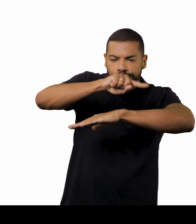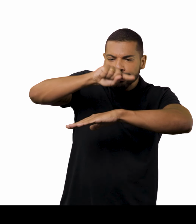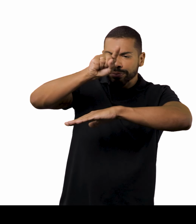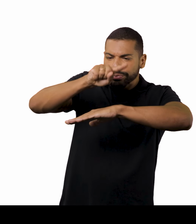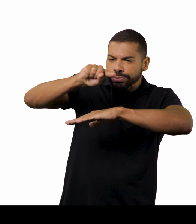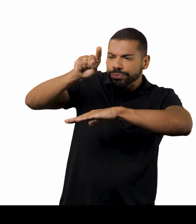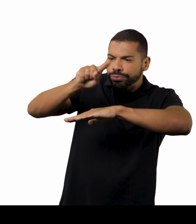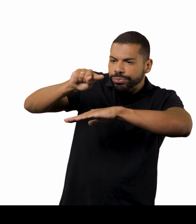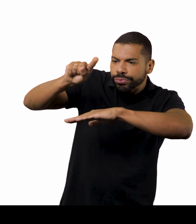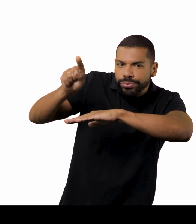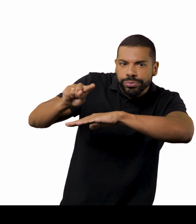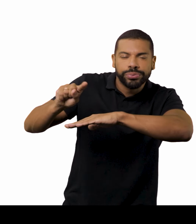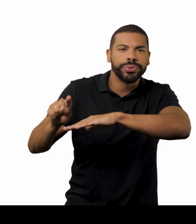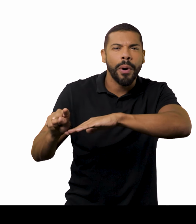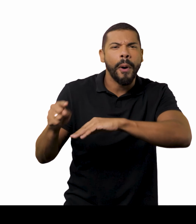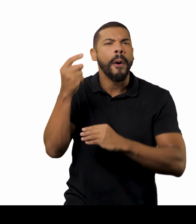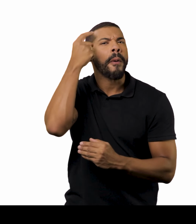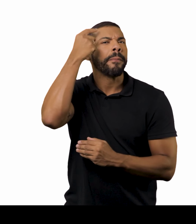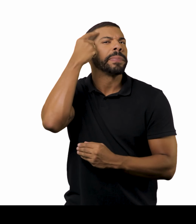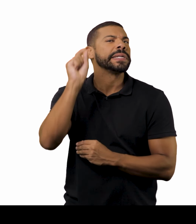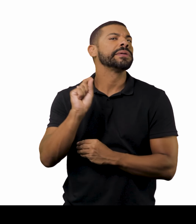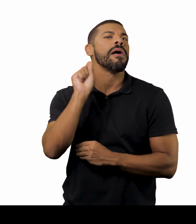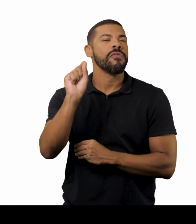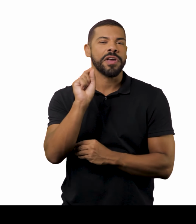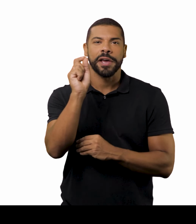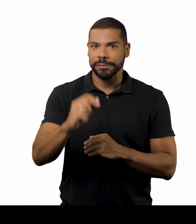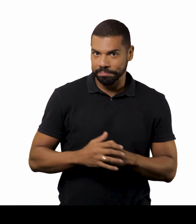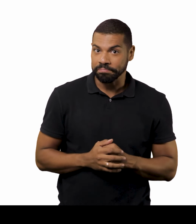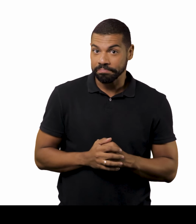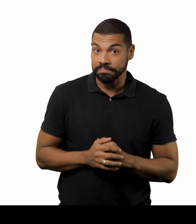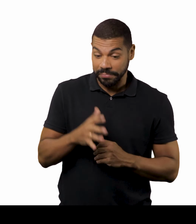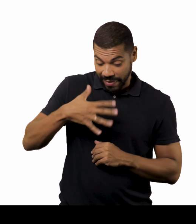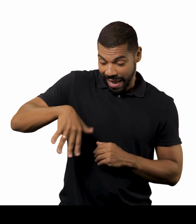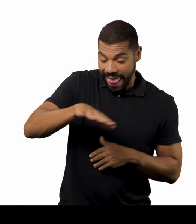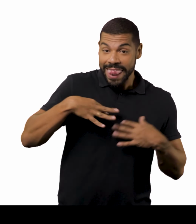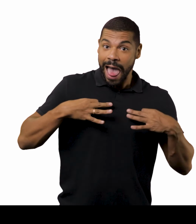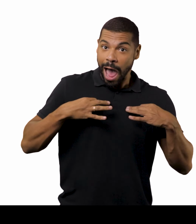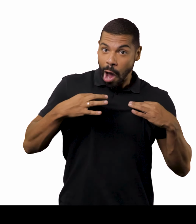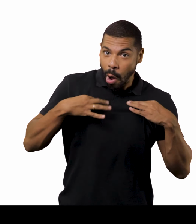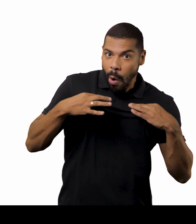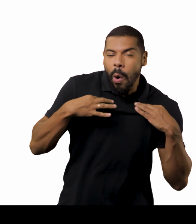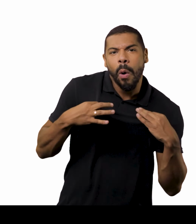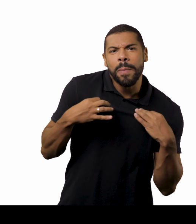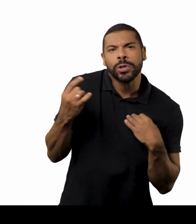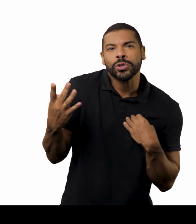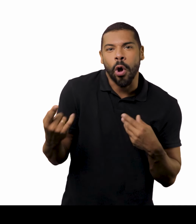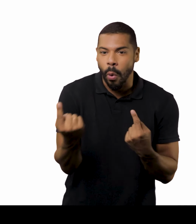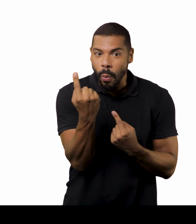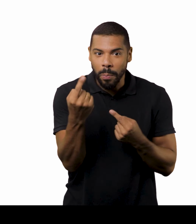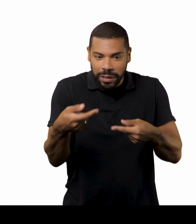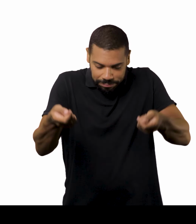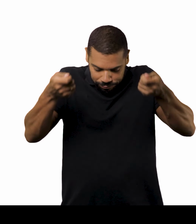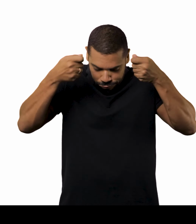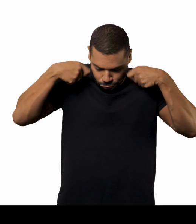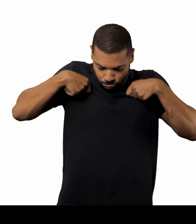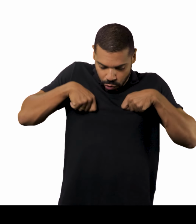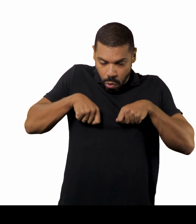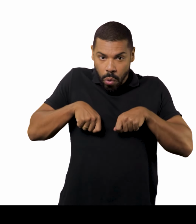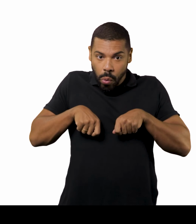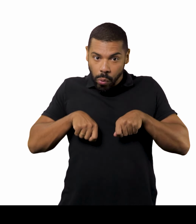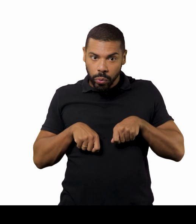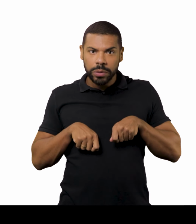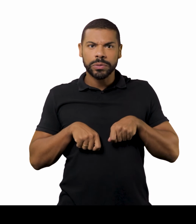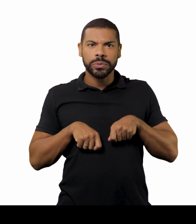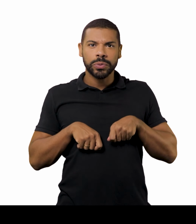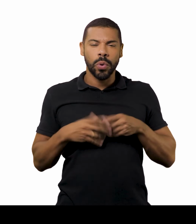curvas de nível de geologia. O que nós pensamos é que essa roupa ela pudesse ser uma só, com